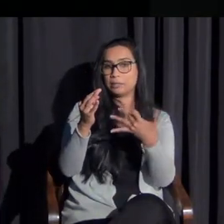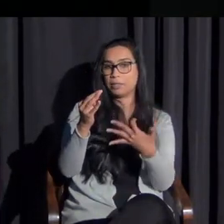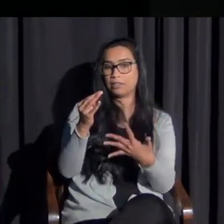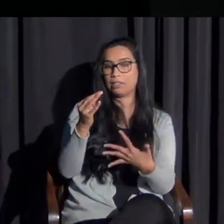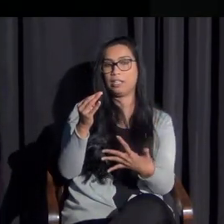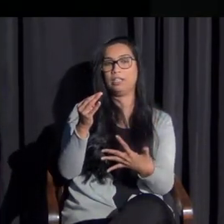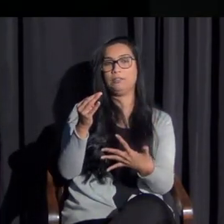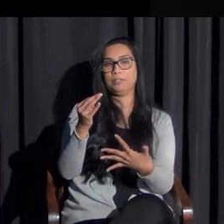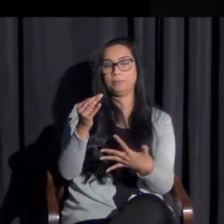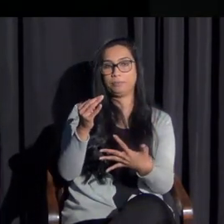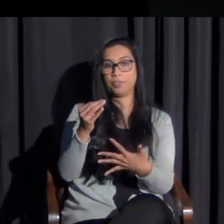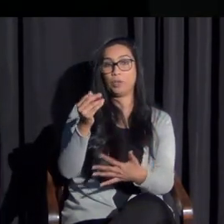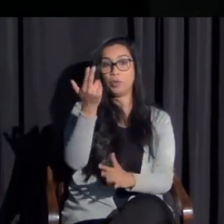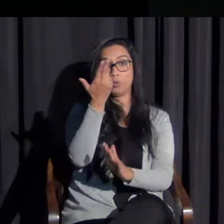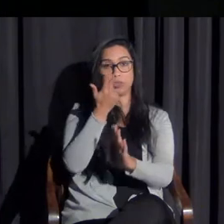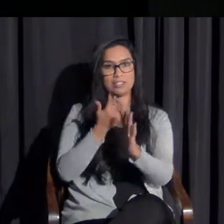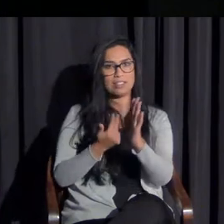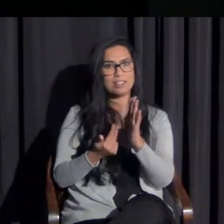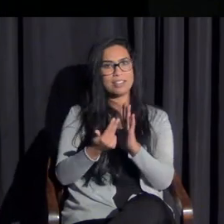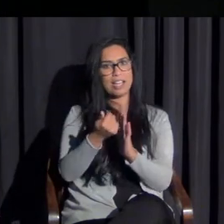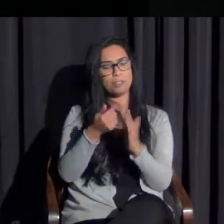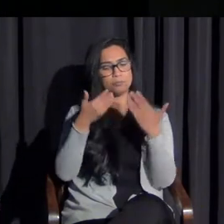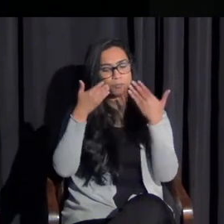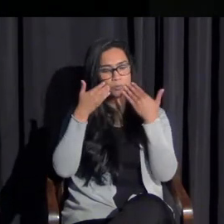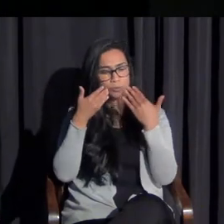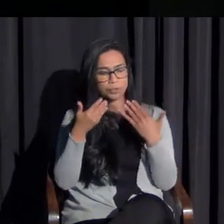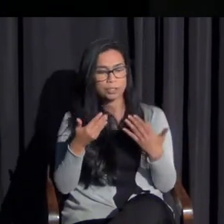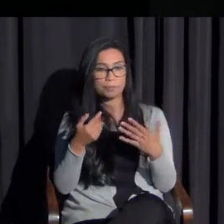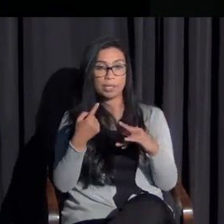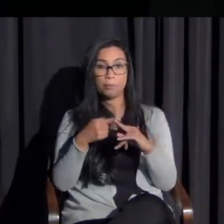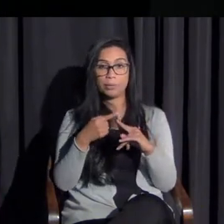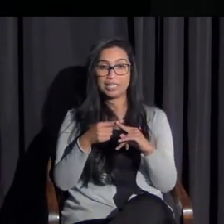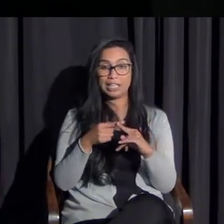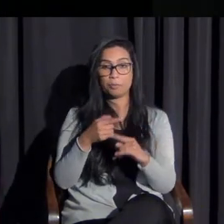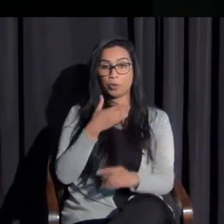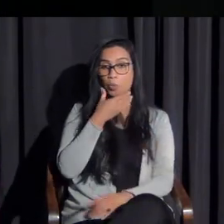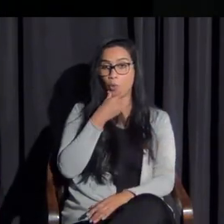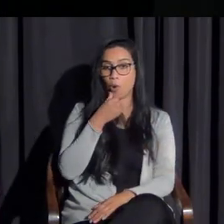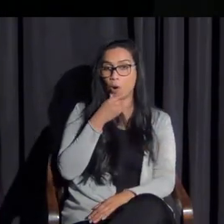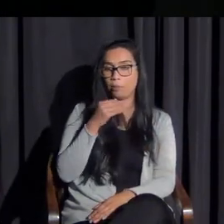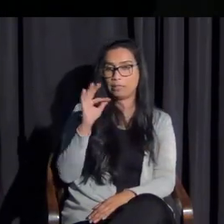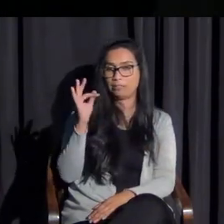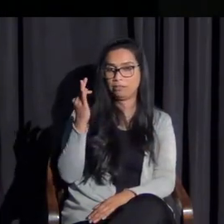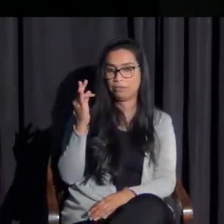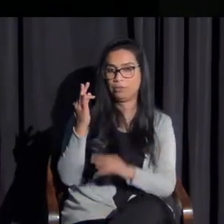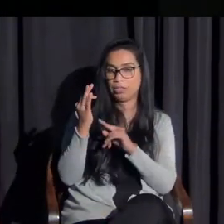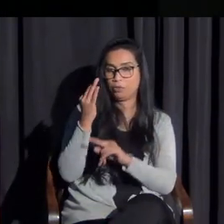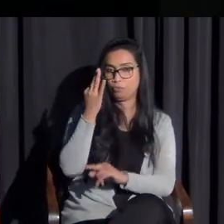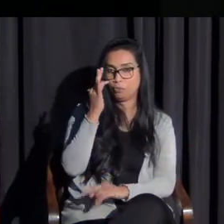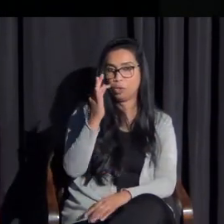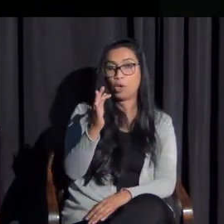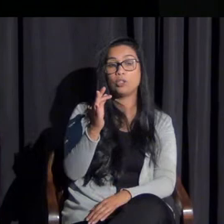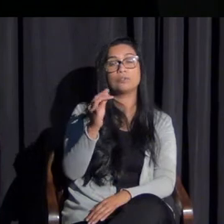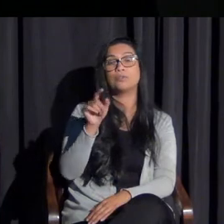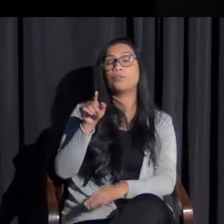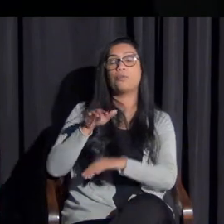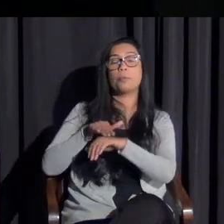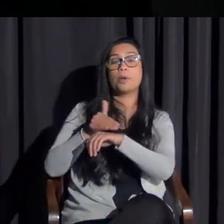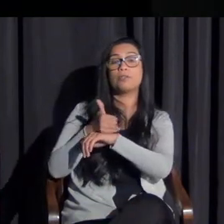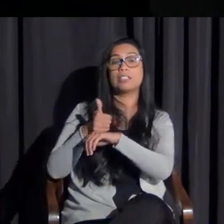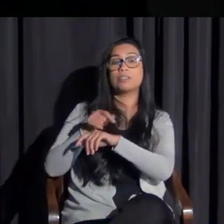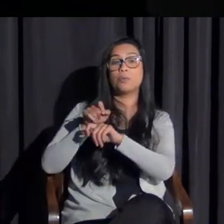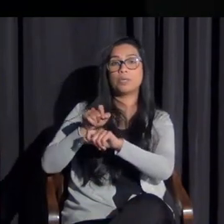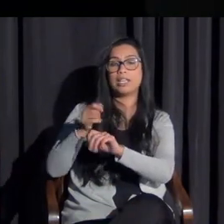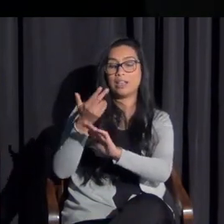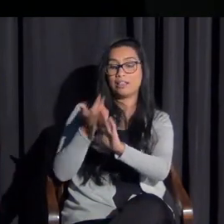sobre esses desenhos. Na verdade, ele é um pesquisador de imagens e, sobretudo, de fotografias né, que, pelo qual a gente